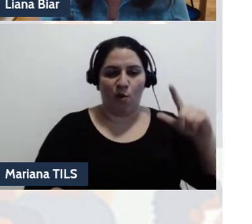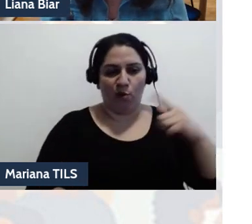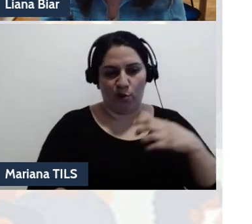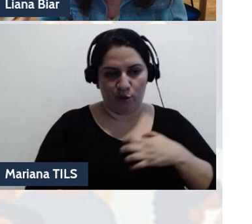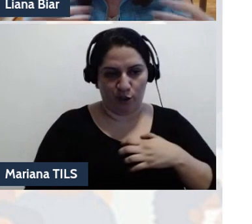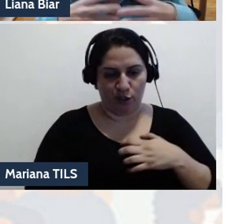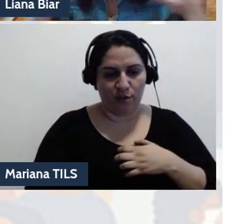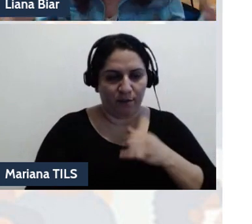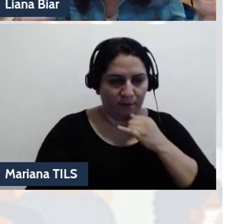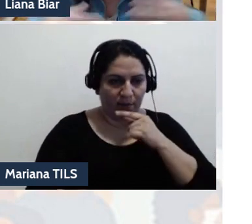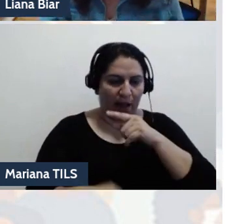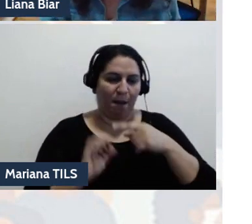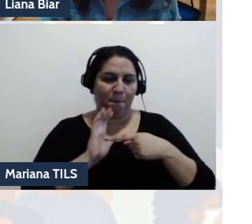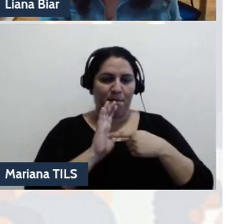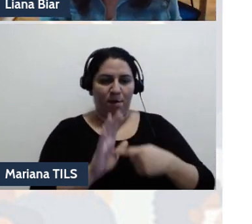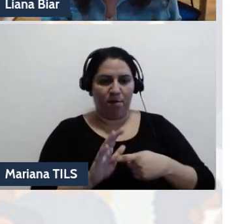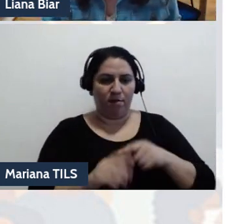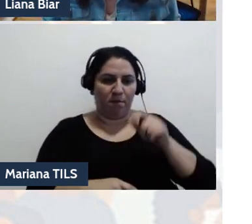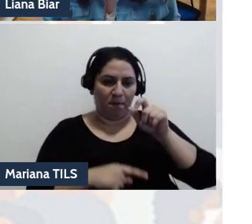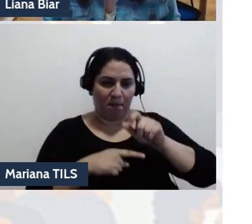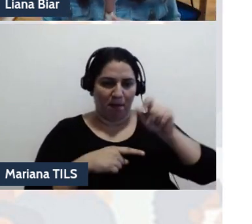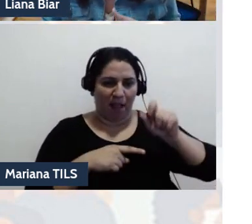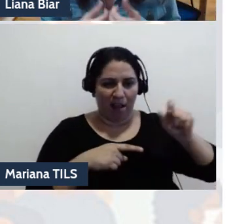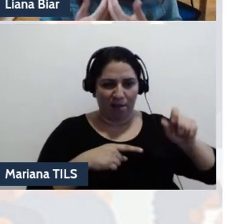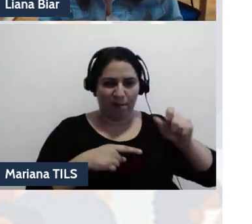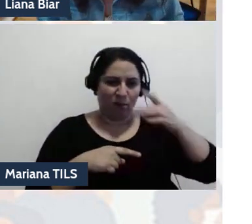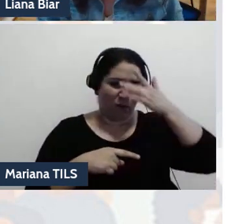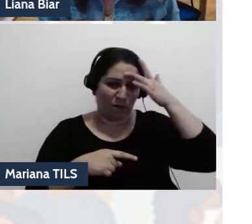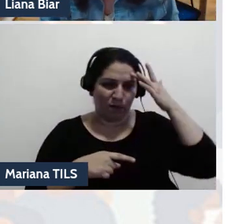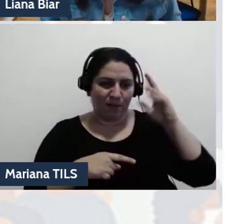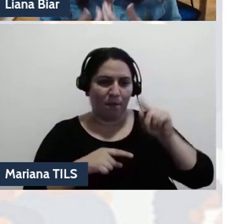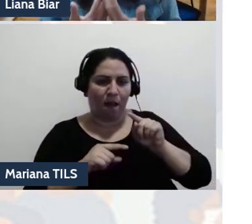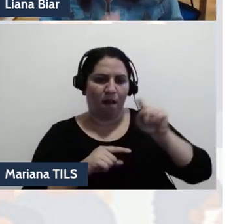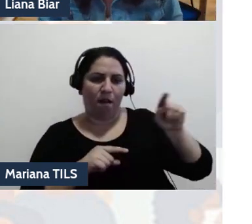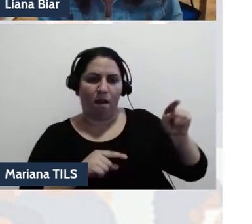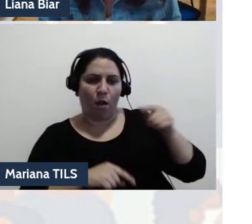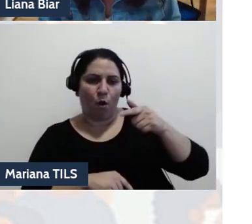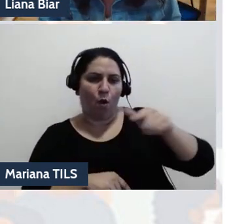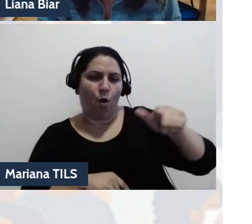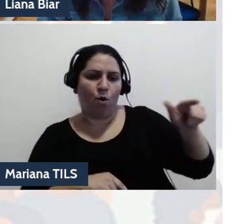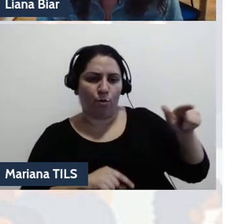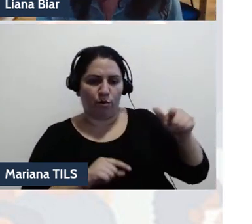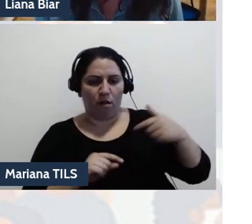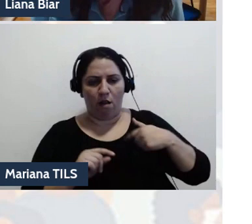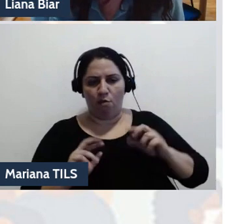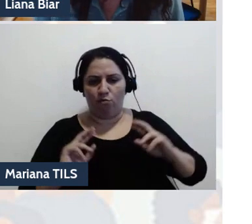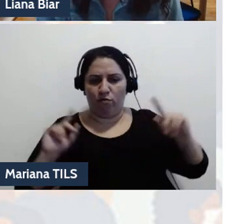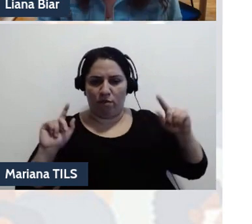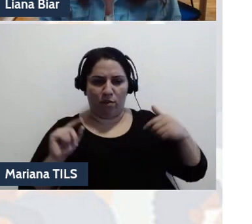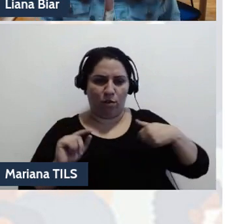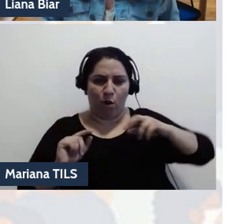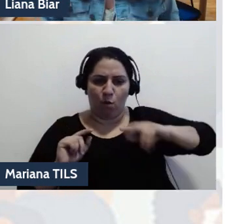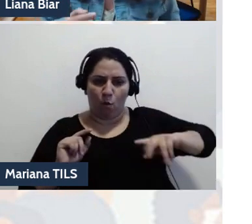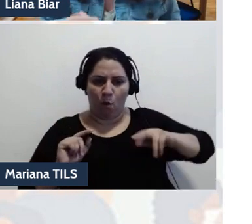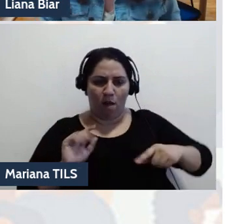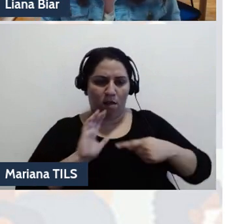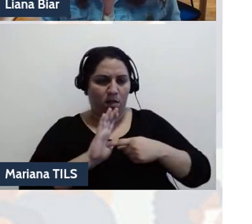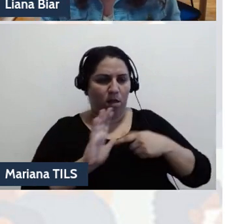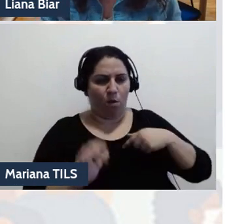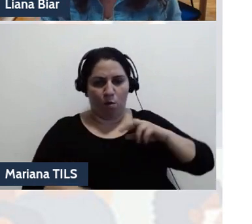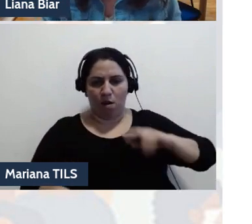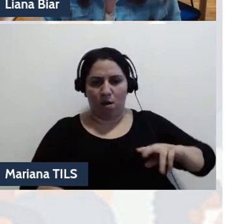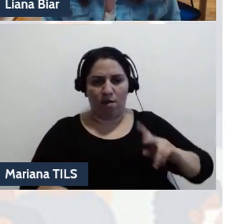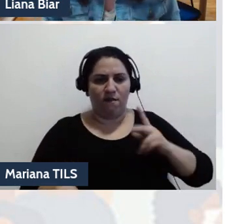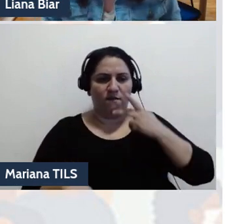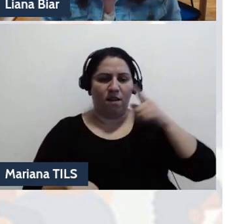os personagens que ela encampa na narrativa são sempre os outros, né? Ela sempre vai se diferenciar deles. Vocês vão ver que vai aparecer a figura